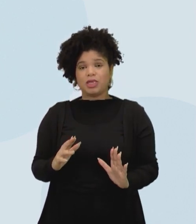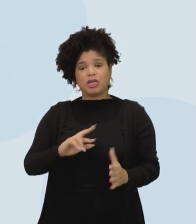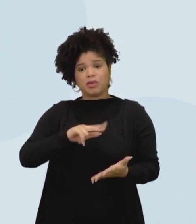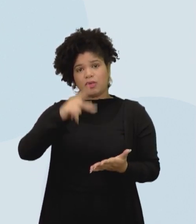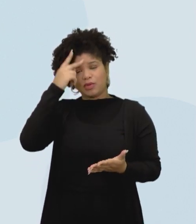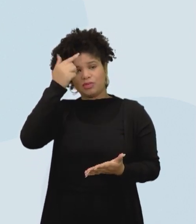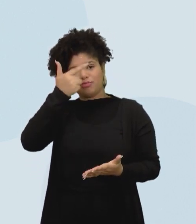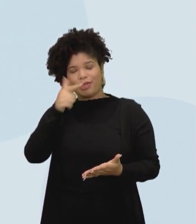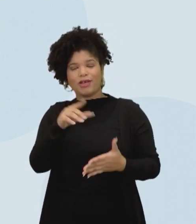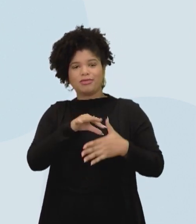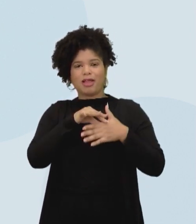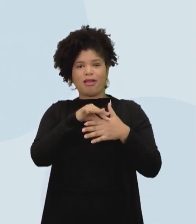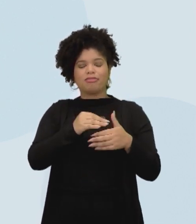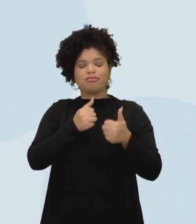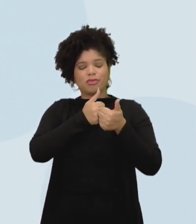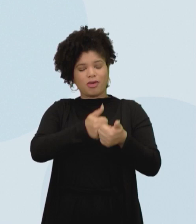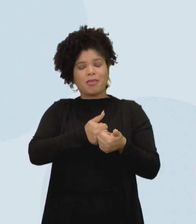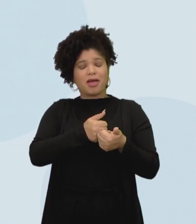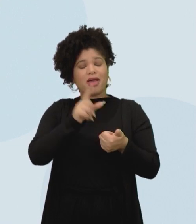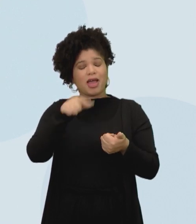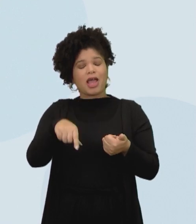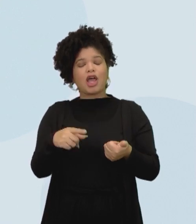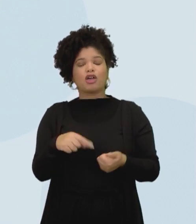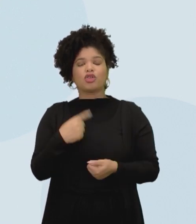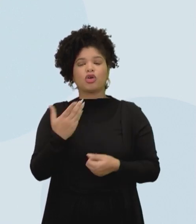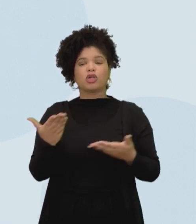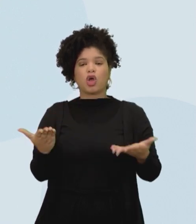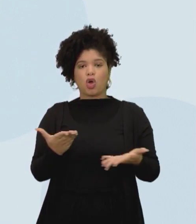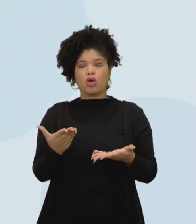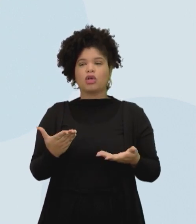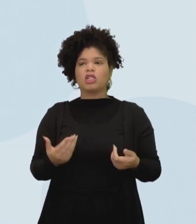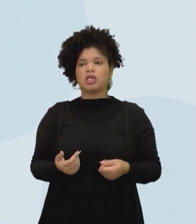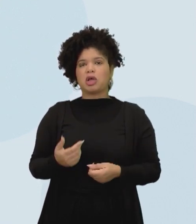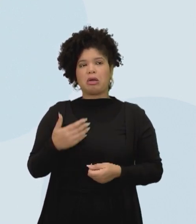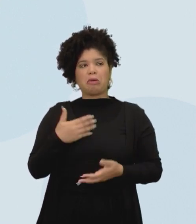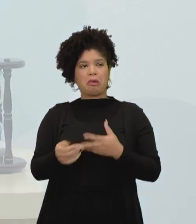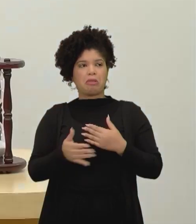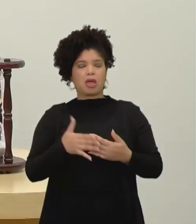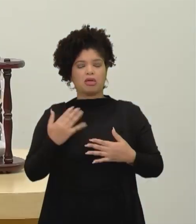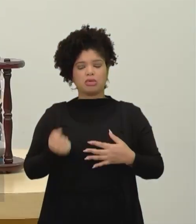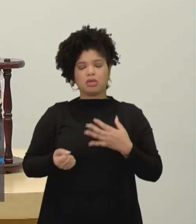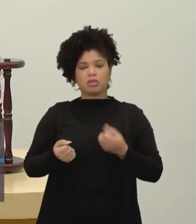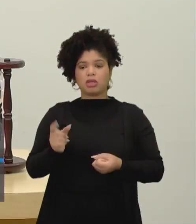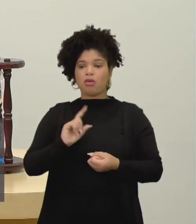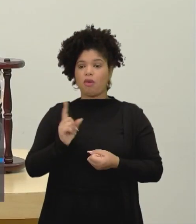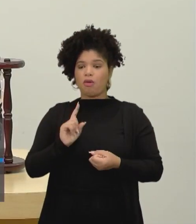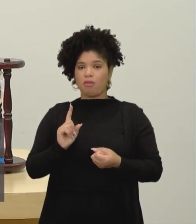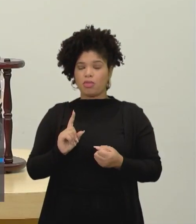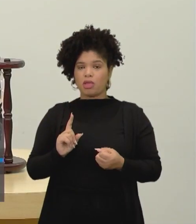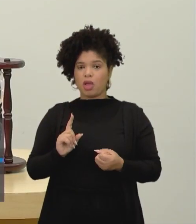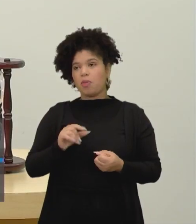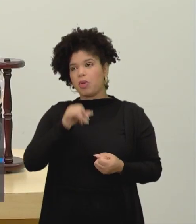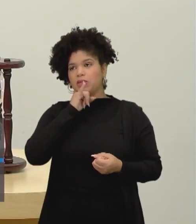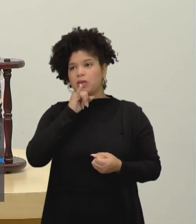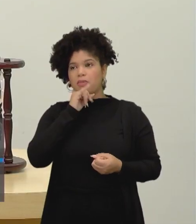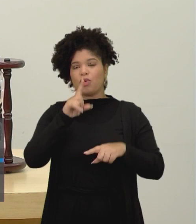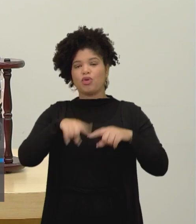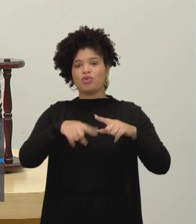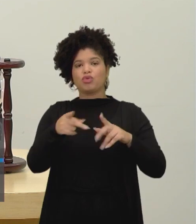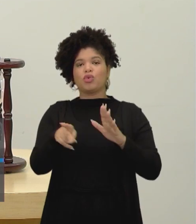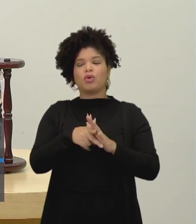história. Então ele diz assim, o princípio é esse, olha, nós vamos reagir, né? Vamos boicotar os produtos